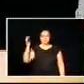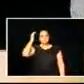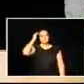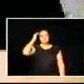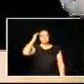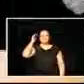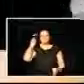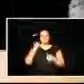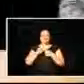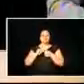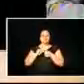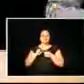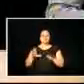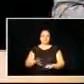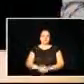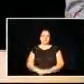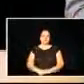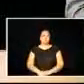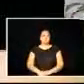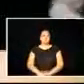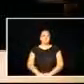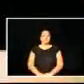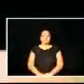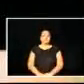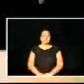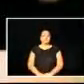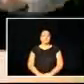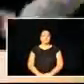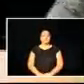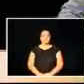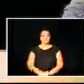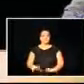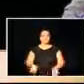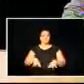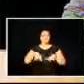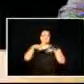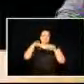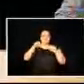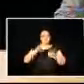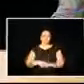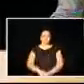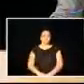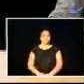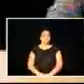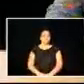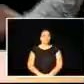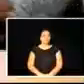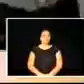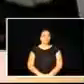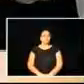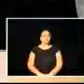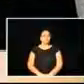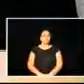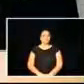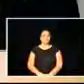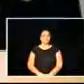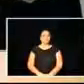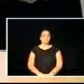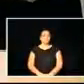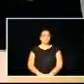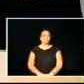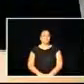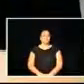porque começa a criar um mal-estar dentro do funcionário público e na Câmara também, porque logo, presidente, vamos fazer uma convocação da diretora